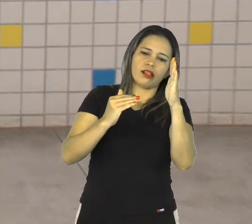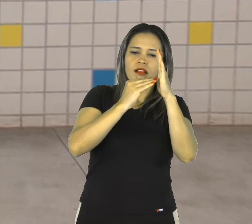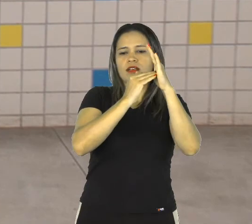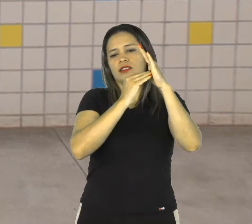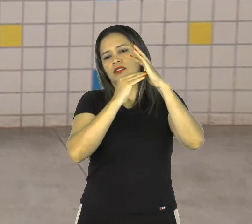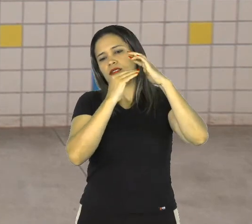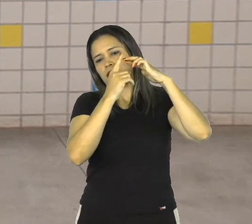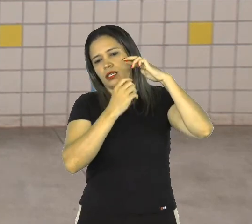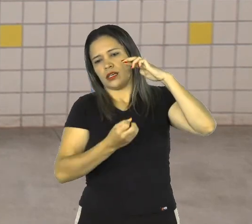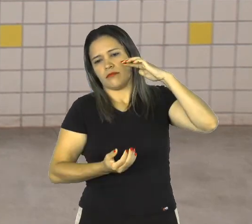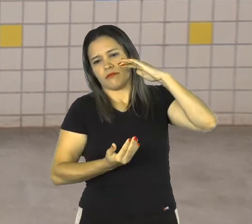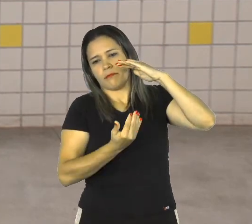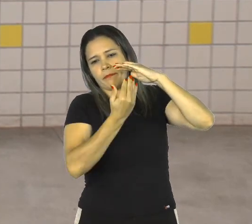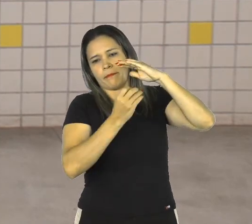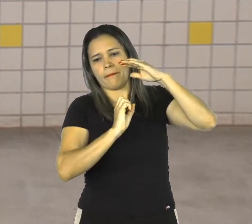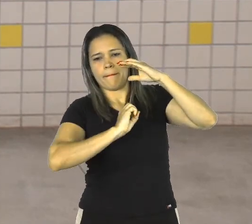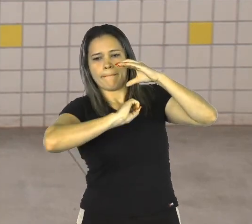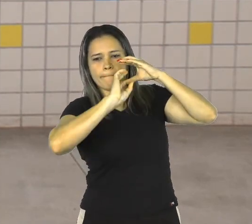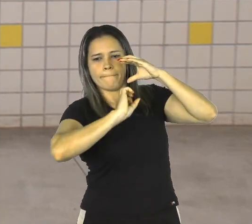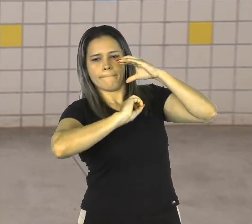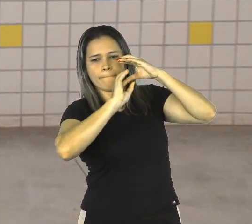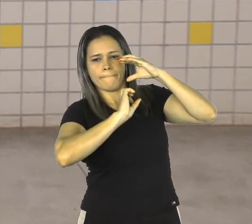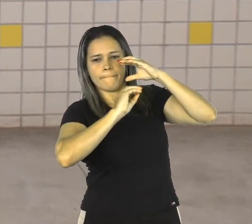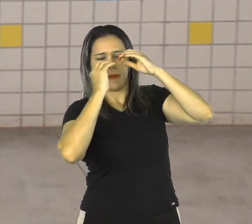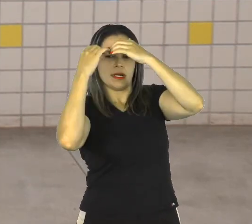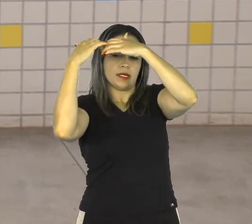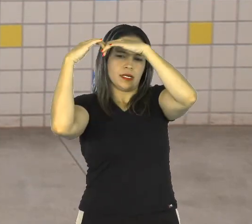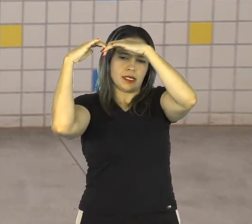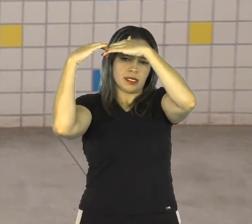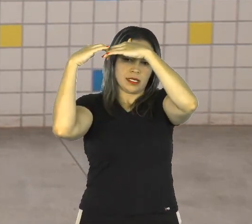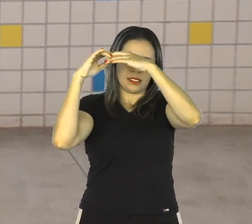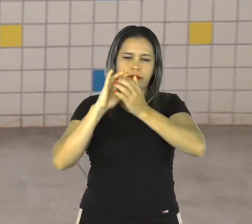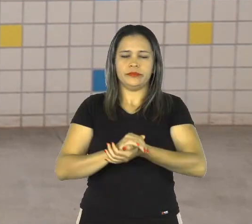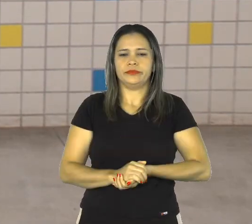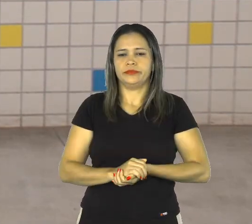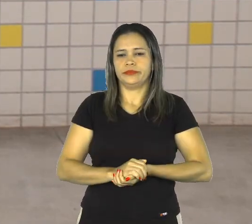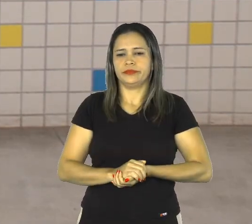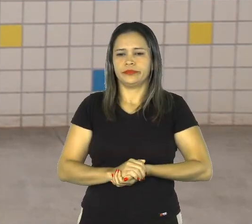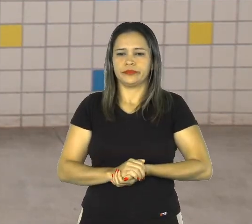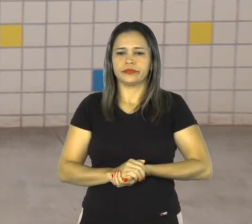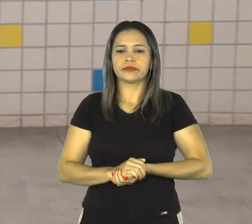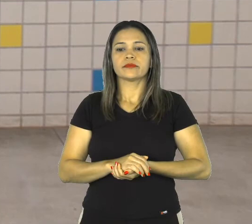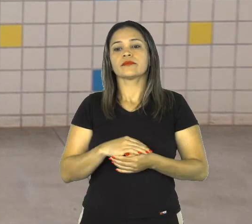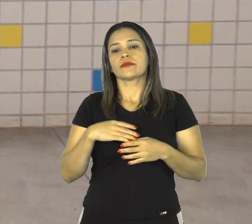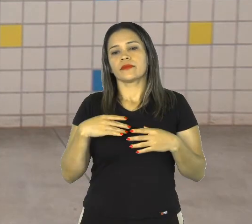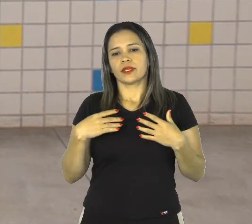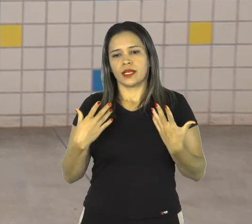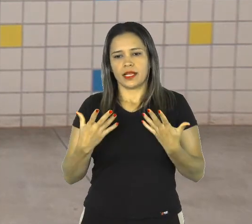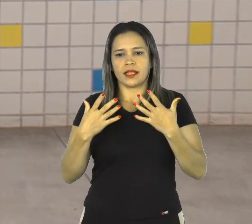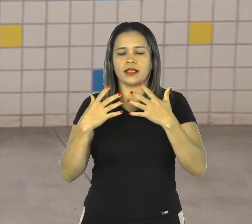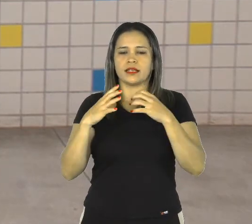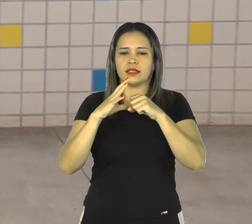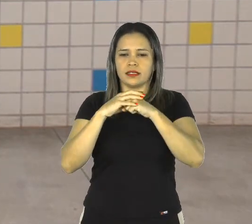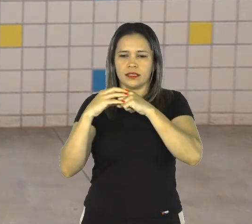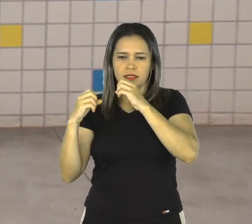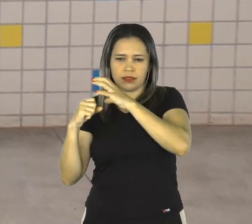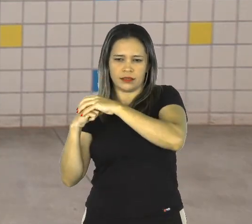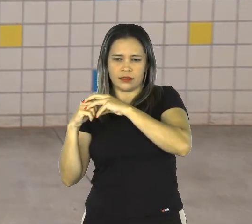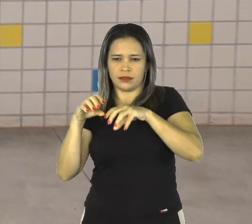e o nervo óptico passe para o nosso cérebro, das nossas células